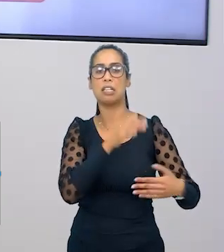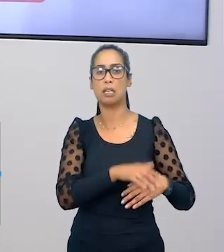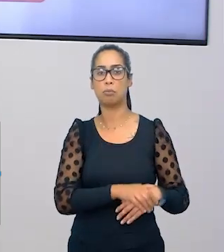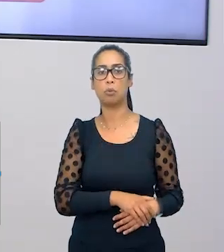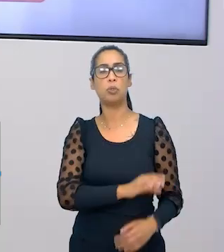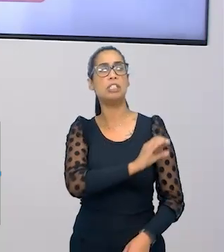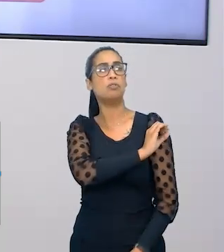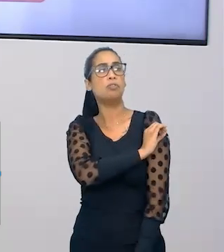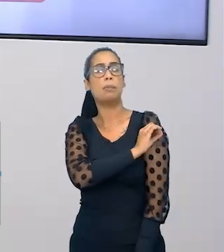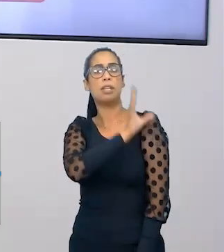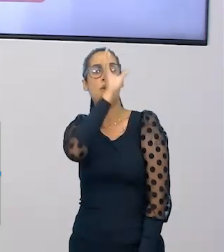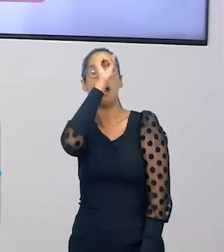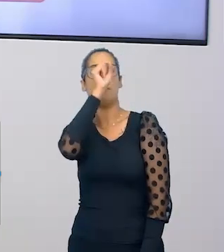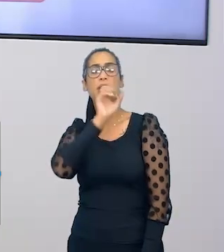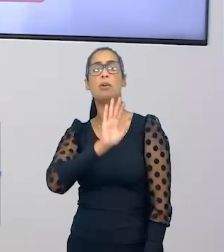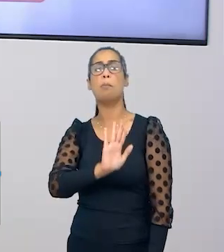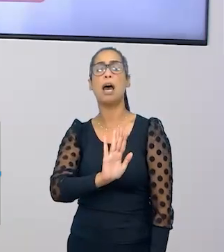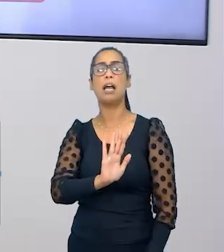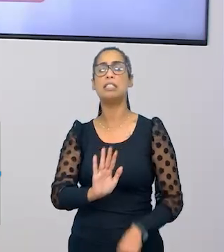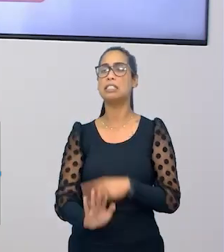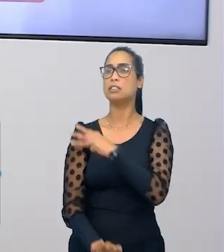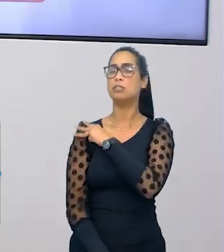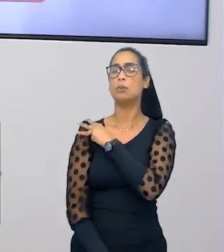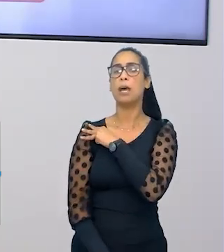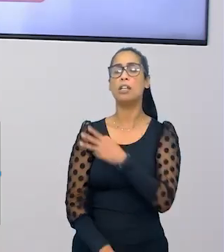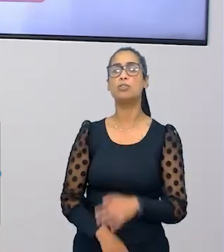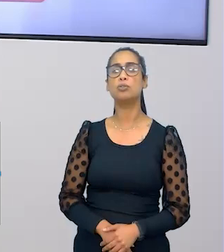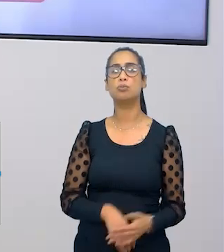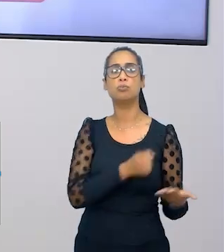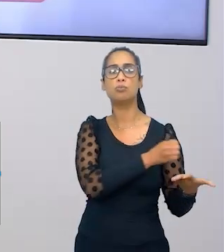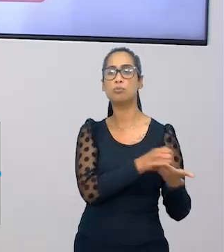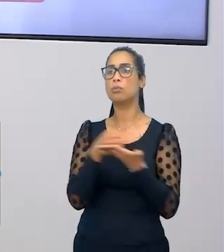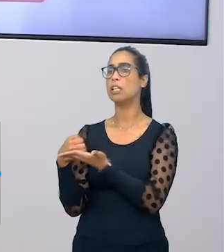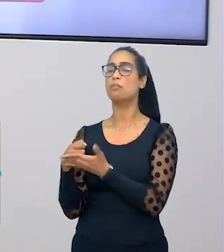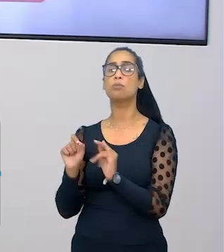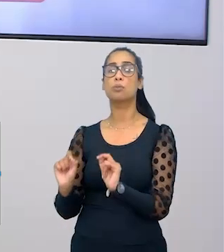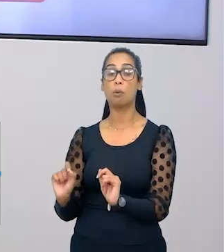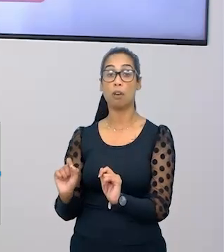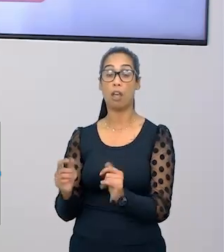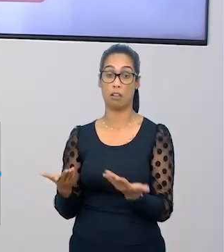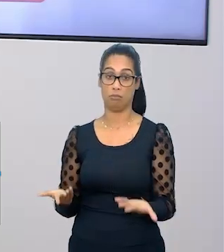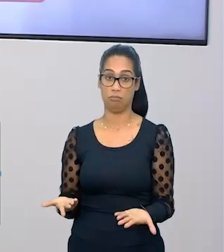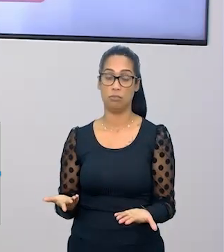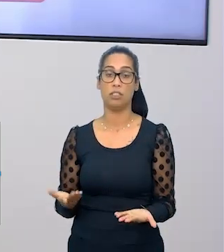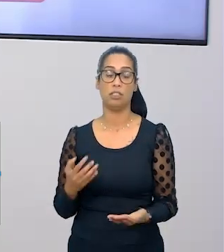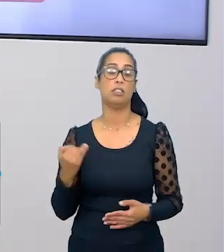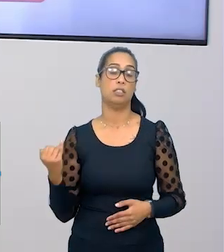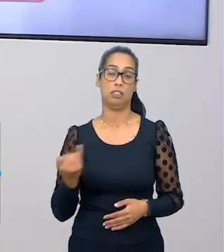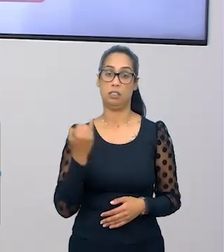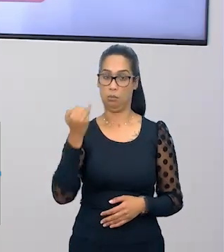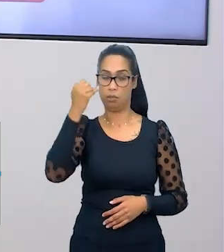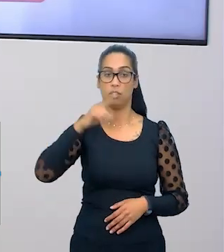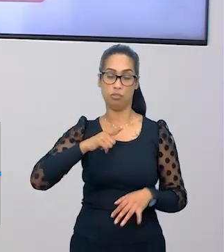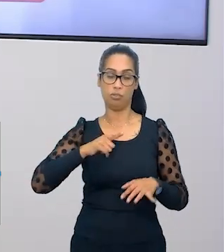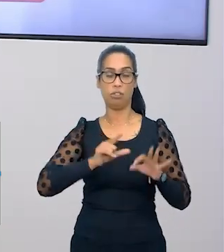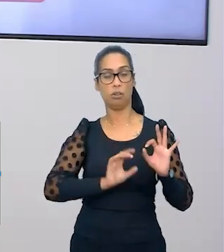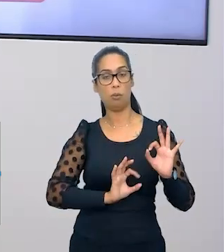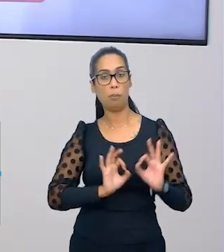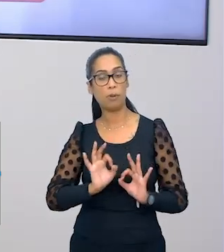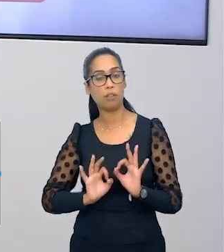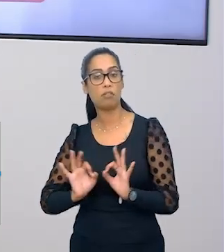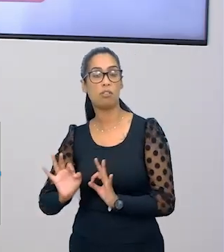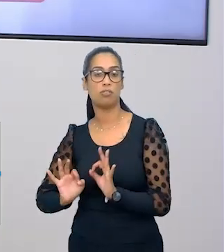médio. Então, esses momentos de transição é importante quando, né, há um tempo adequado para o planejamento, de fazer